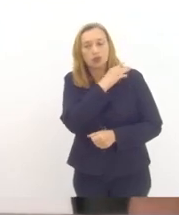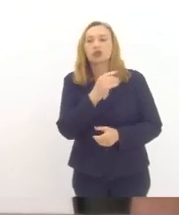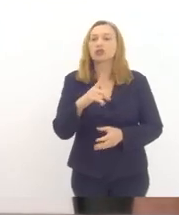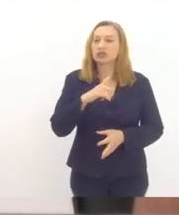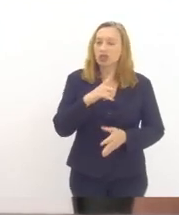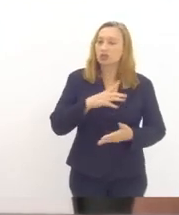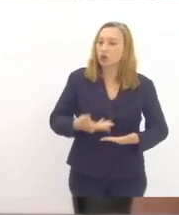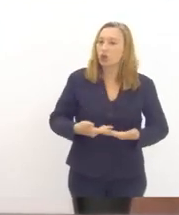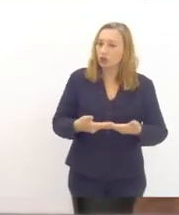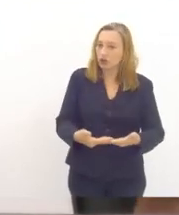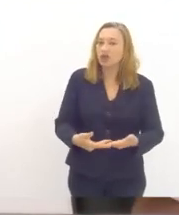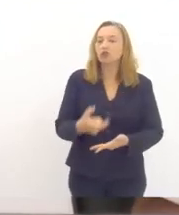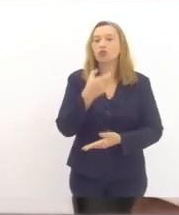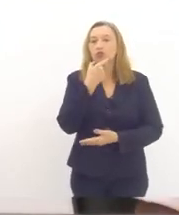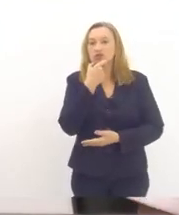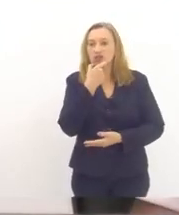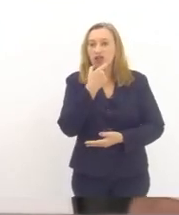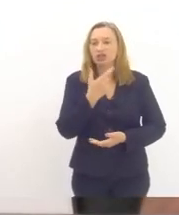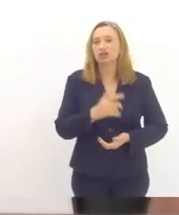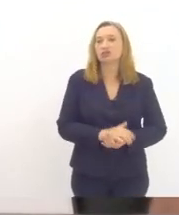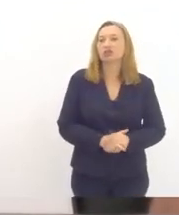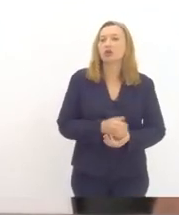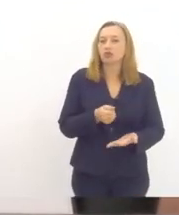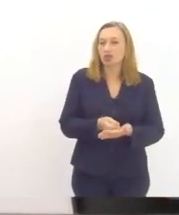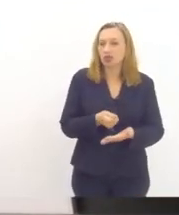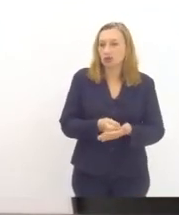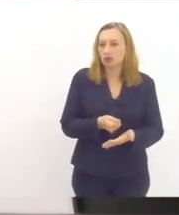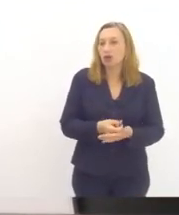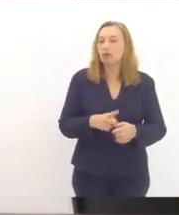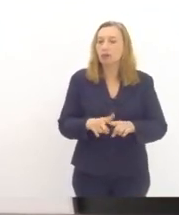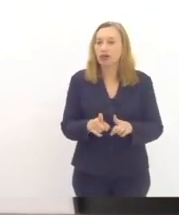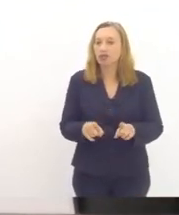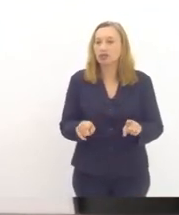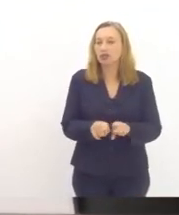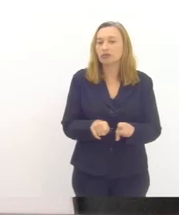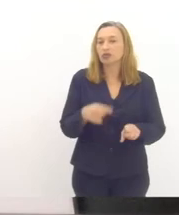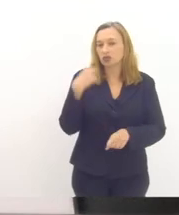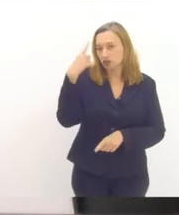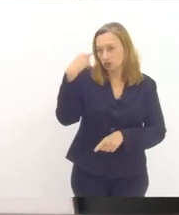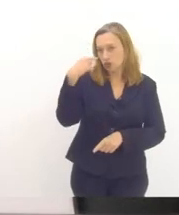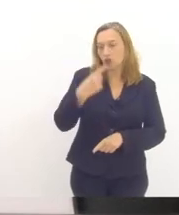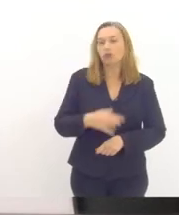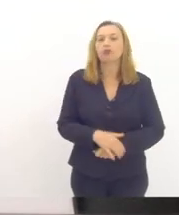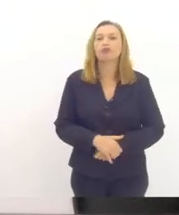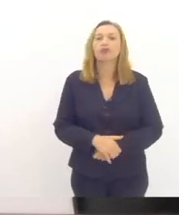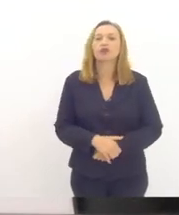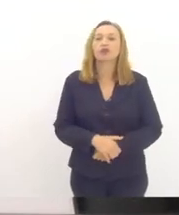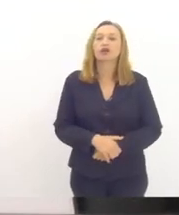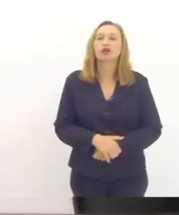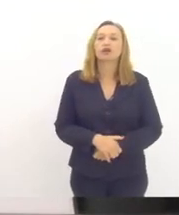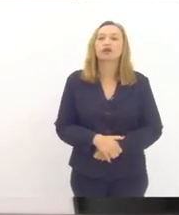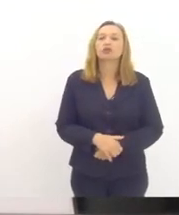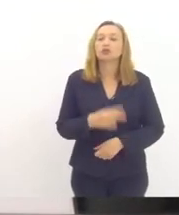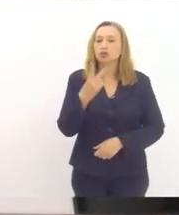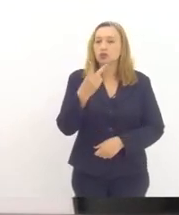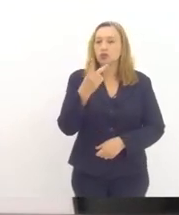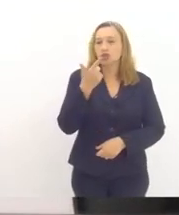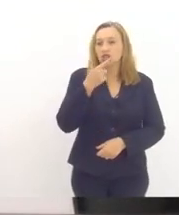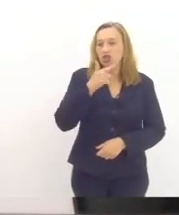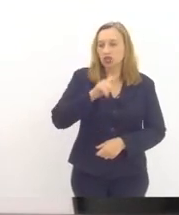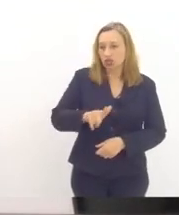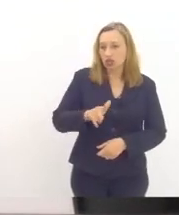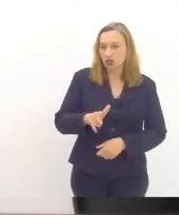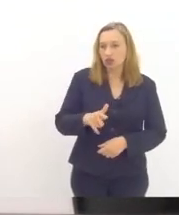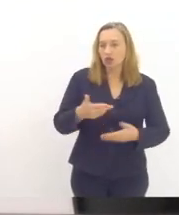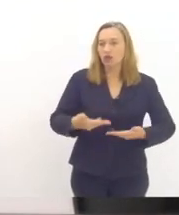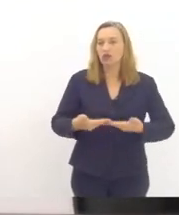nós temos a oferta do inglês como a obrigatoriedade, mas também do espanhol. Né, nós temos duas línguas sendo oferecidas